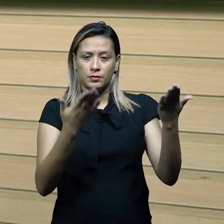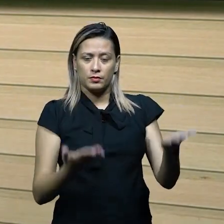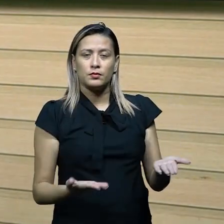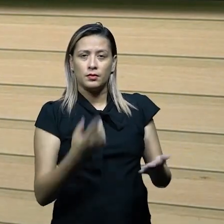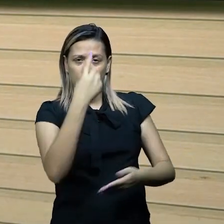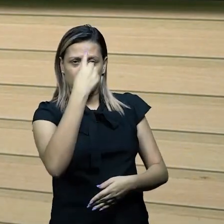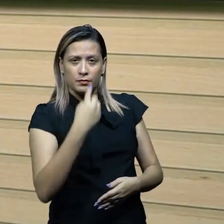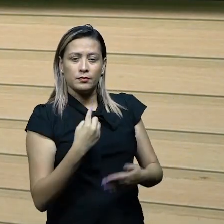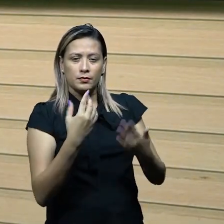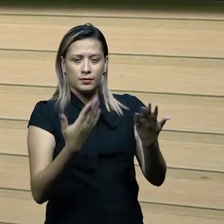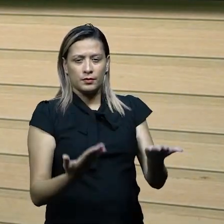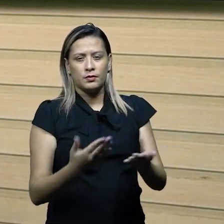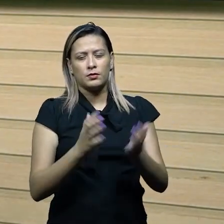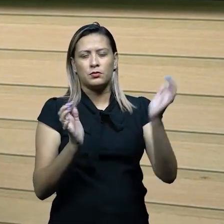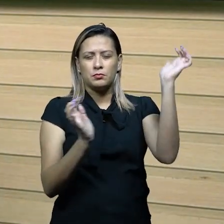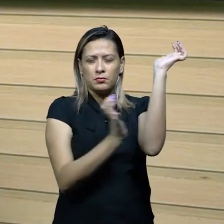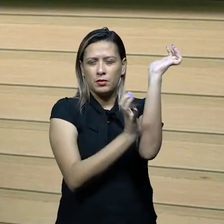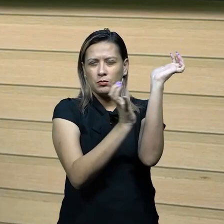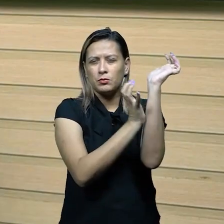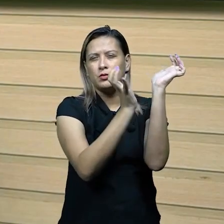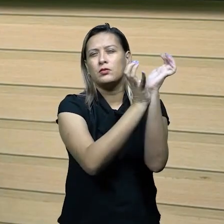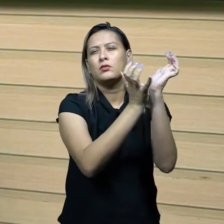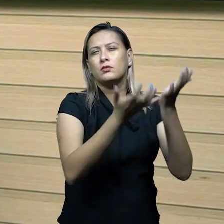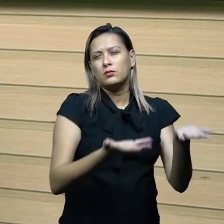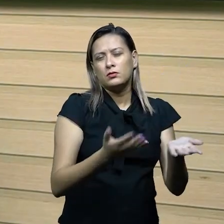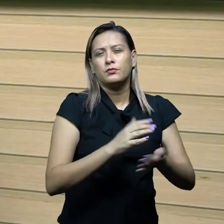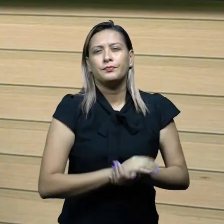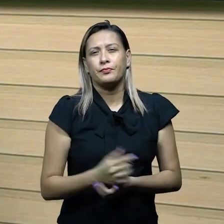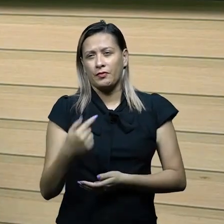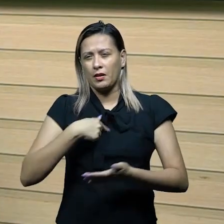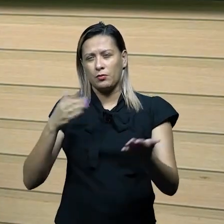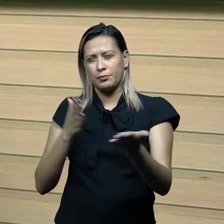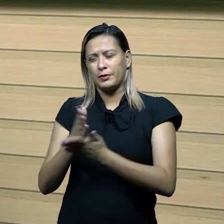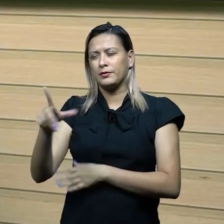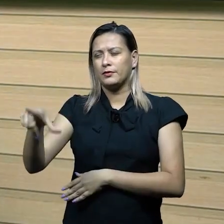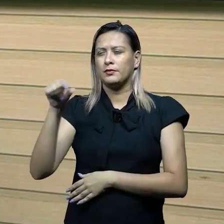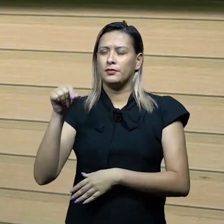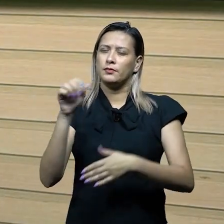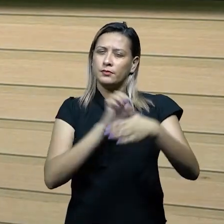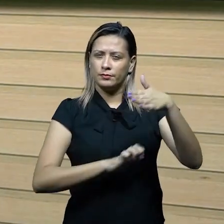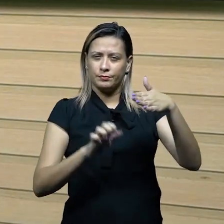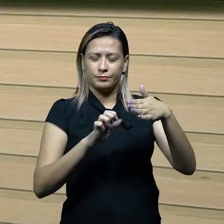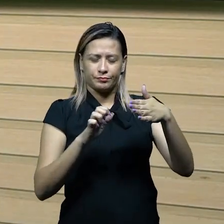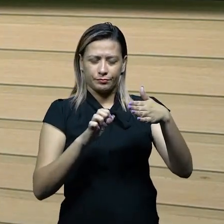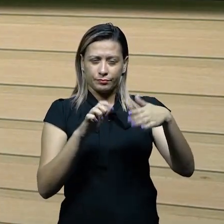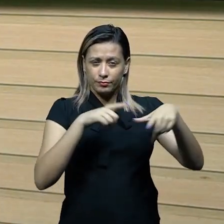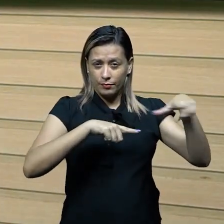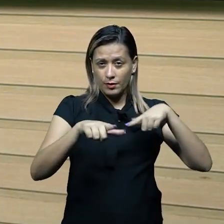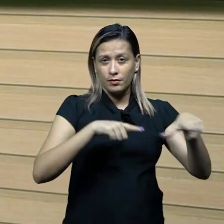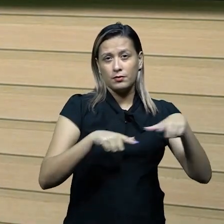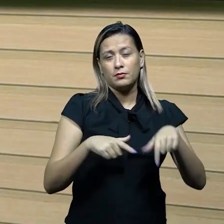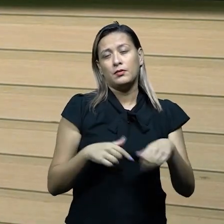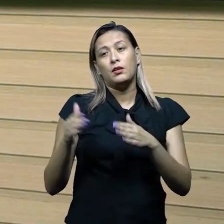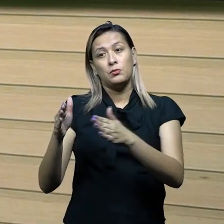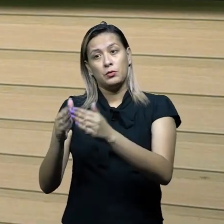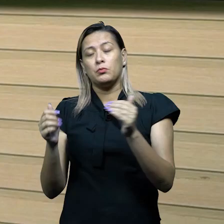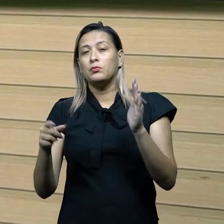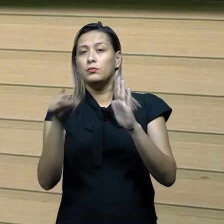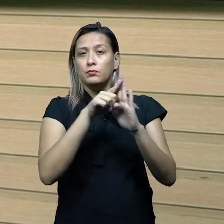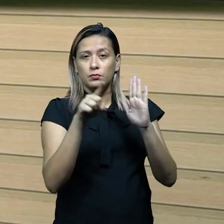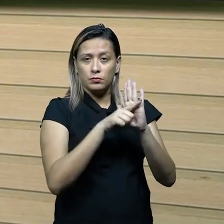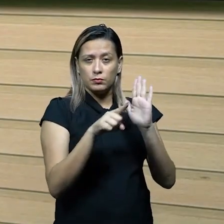como vê a imagenzinha, aquela coisa mais burocrática. Eu passei na seleção de emprego, me pediram um checklist